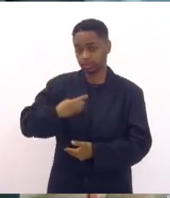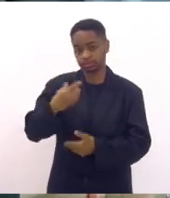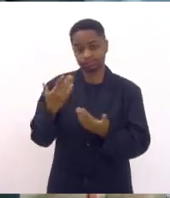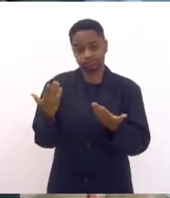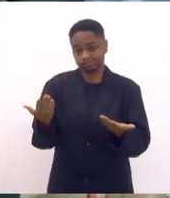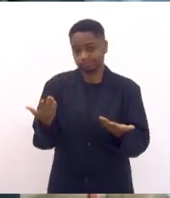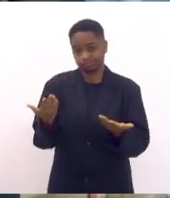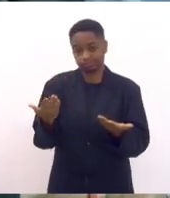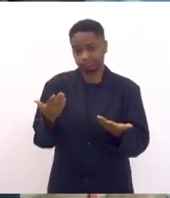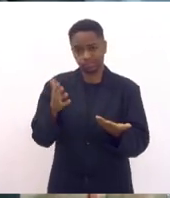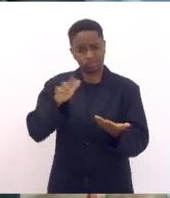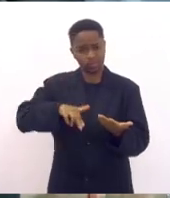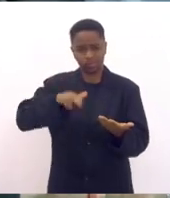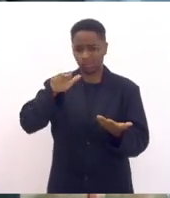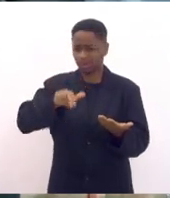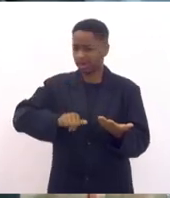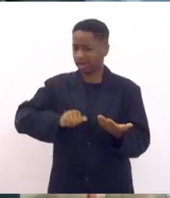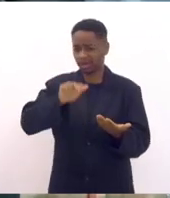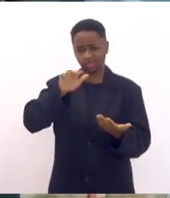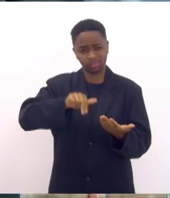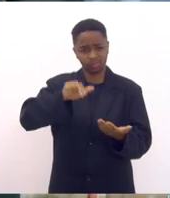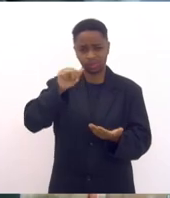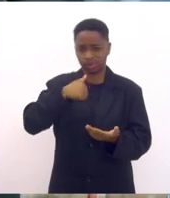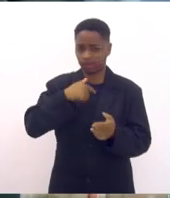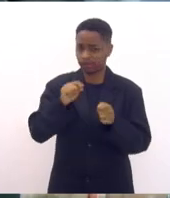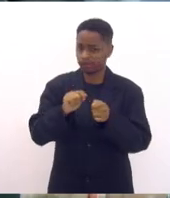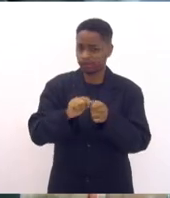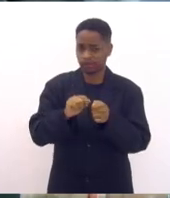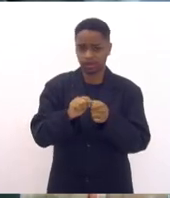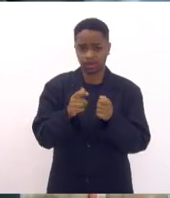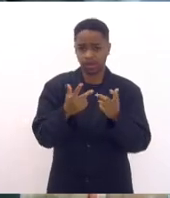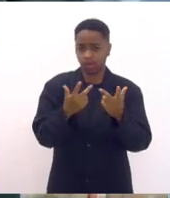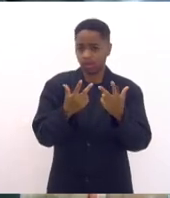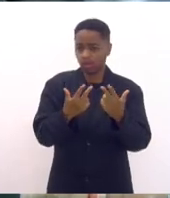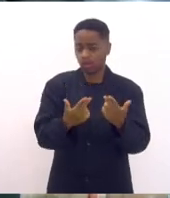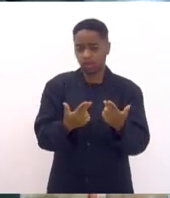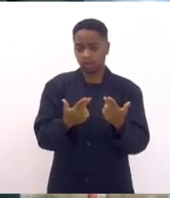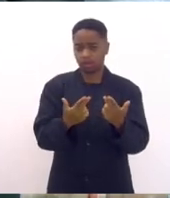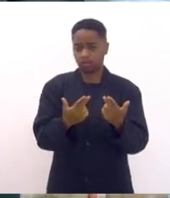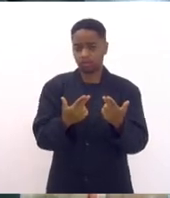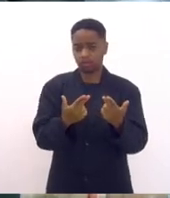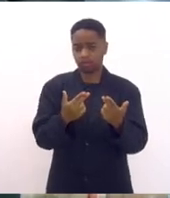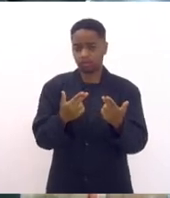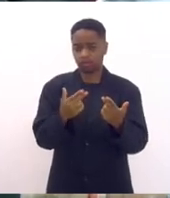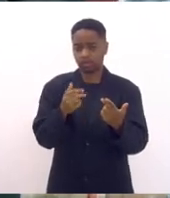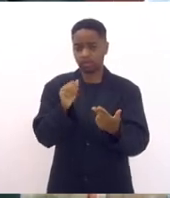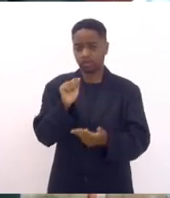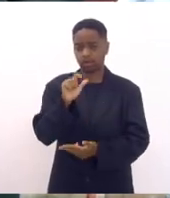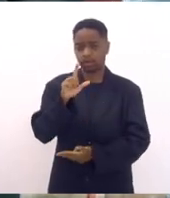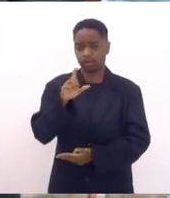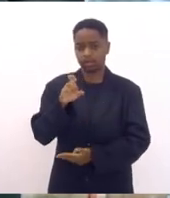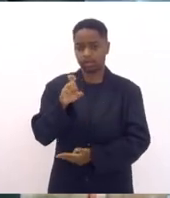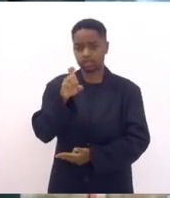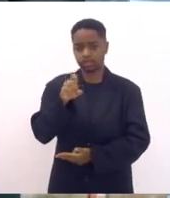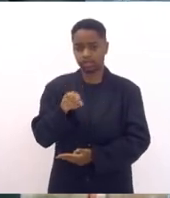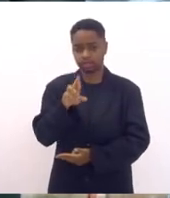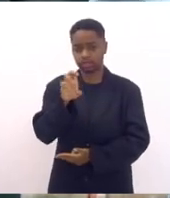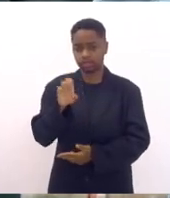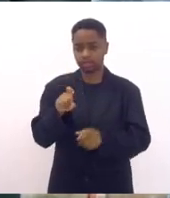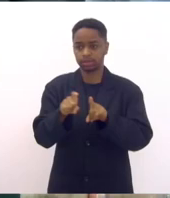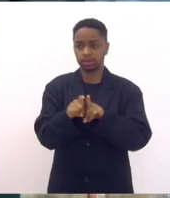teria jamais faria como fez o Alexandre e o pastor